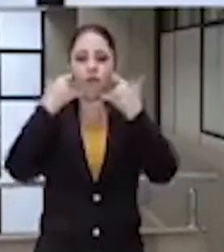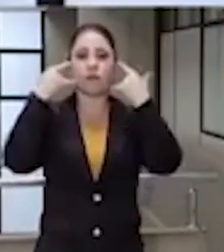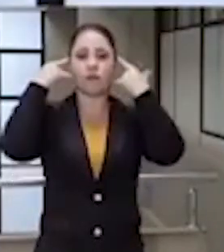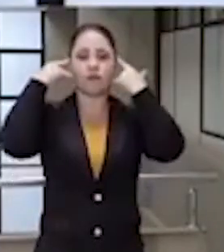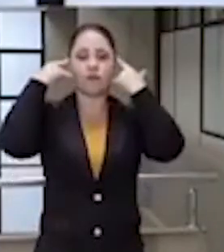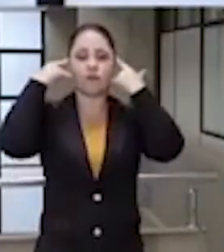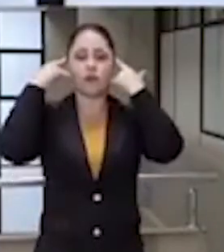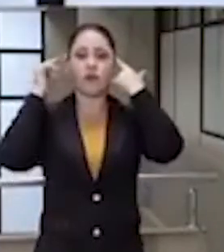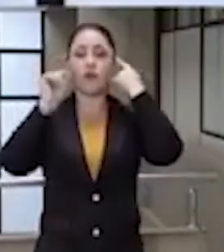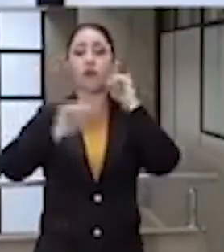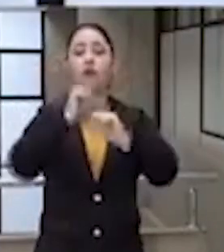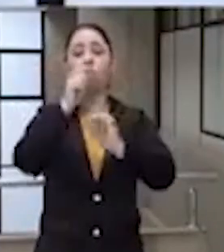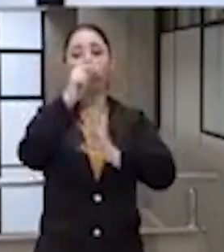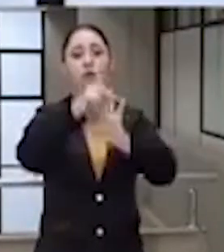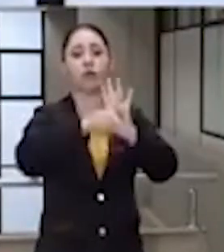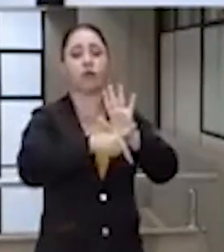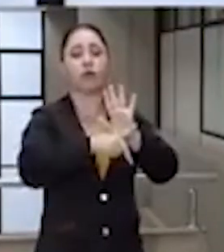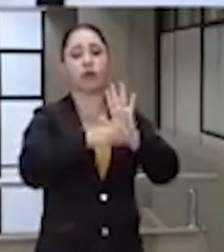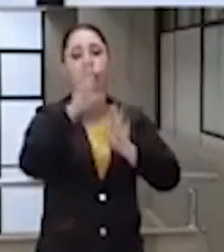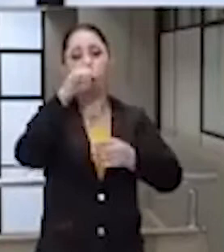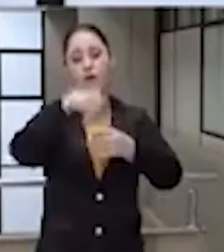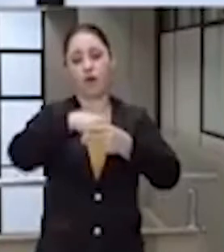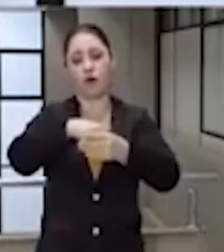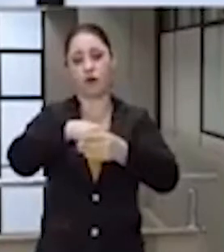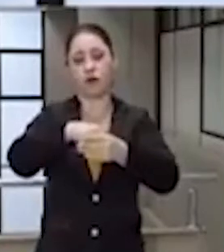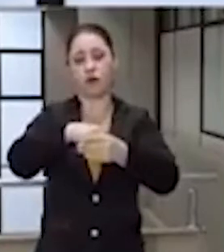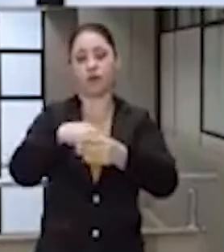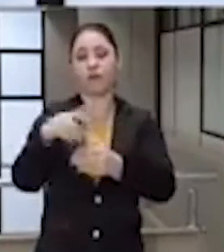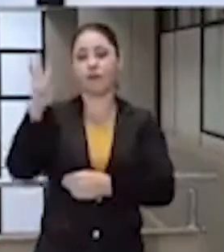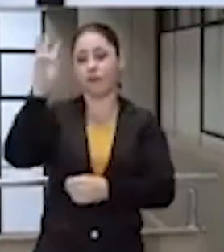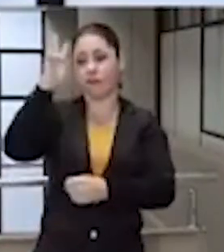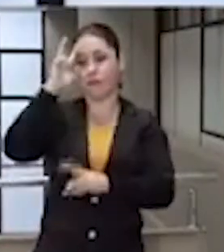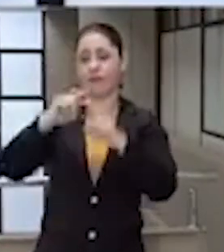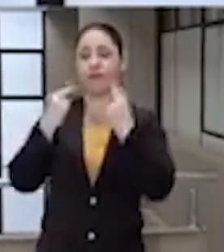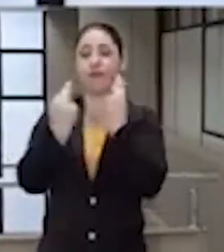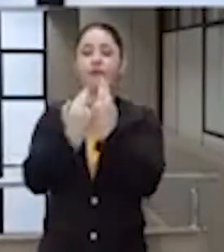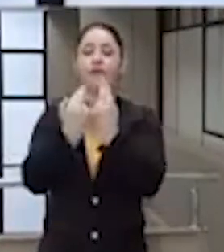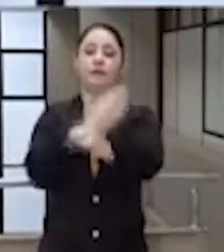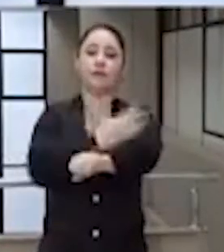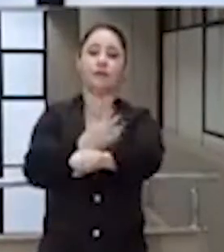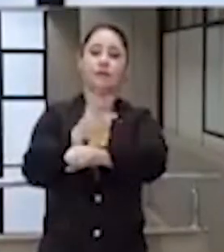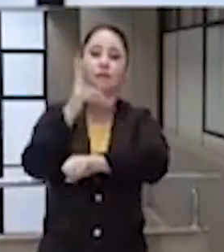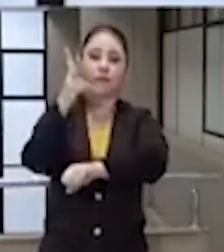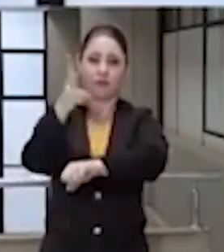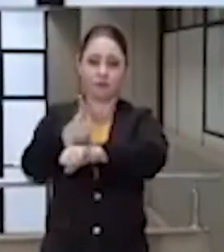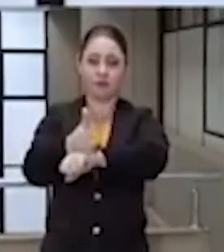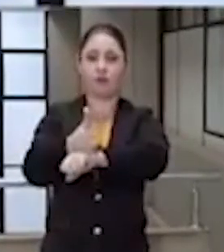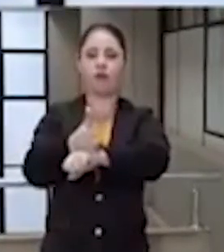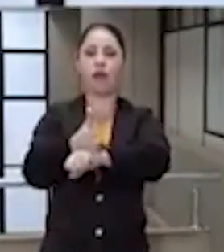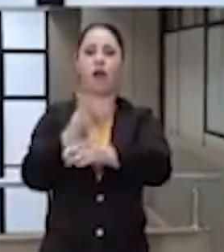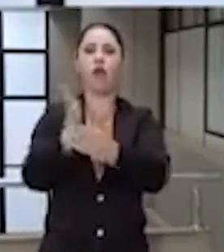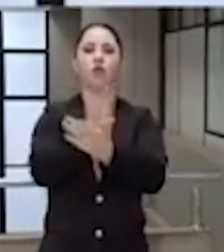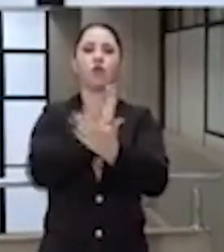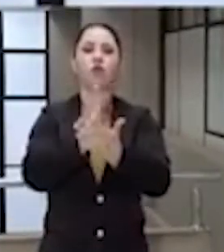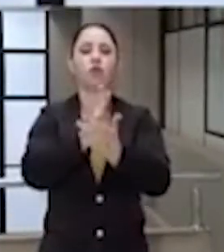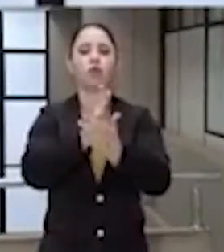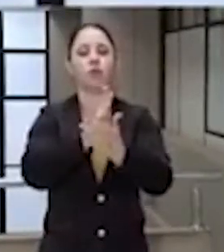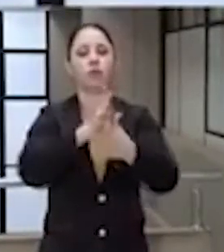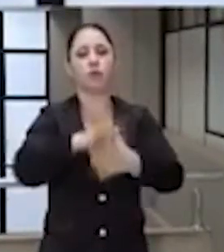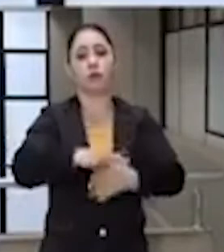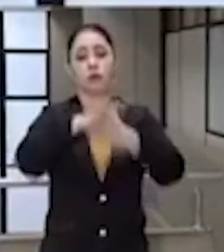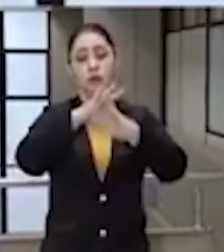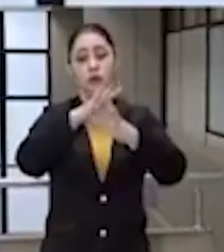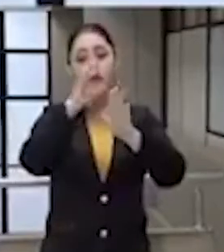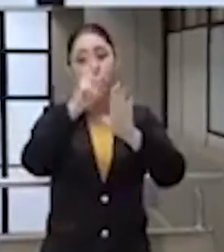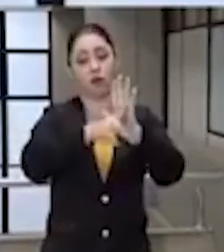te atualiza sobre os projetos que foram votados na terça-feira em sessão remota. Alguns dos projetos que são destaque